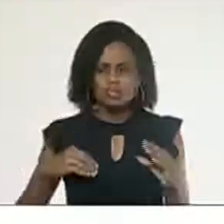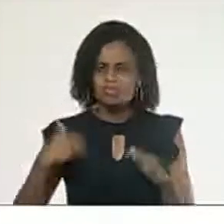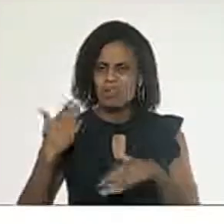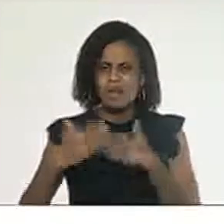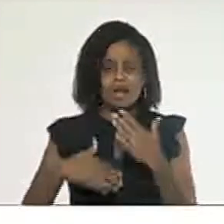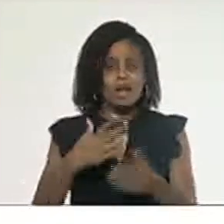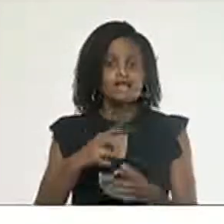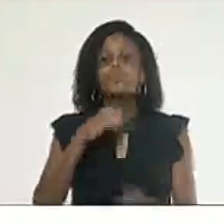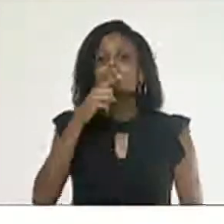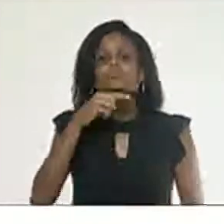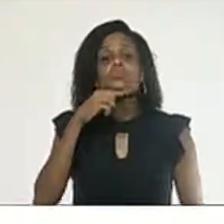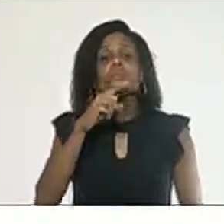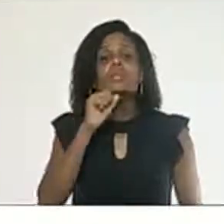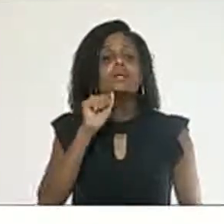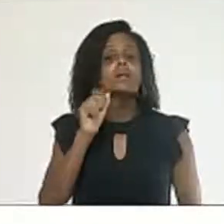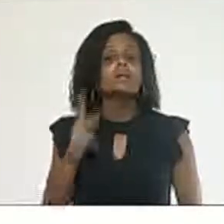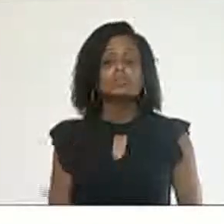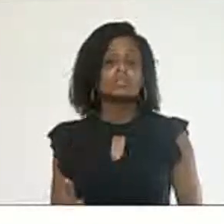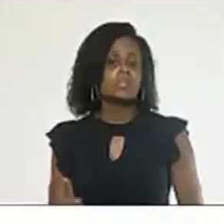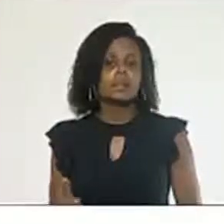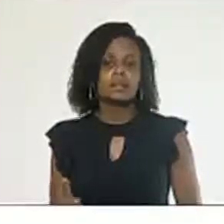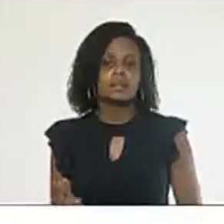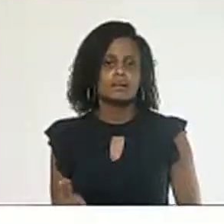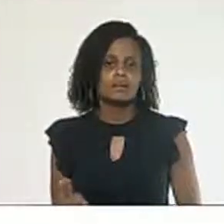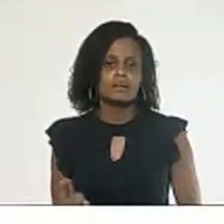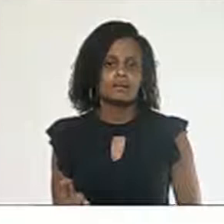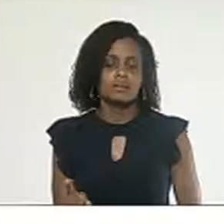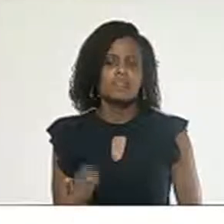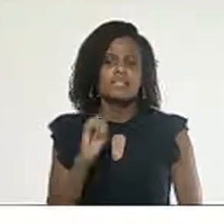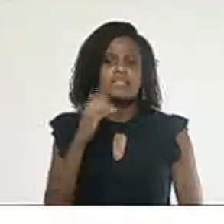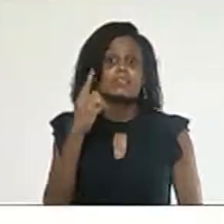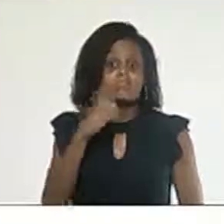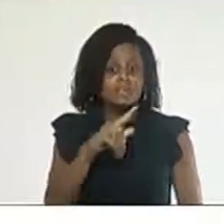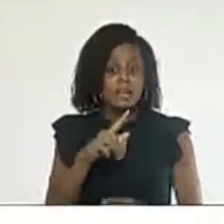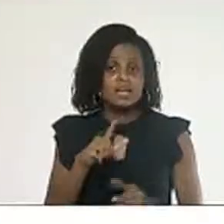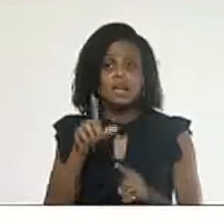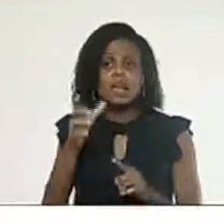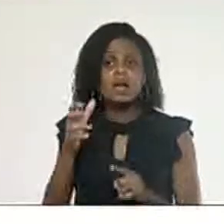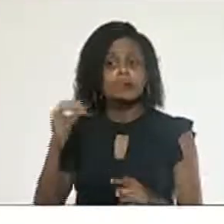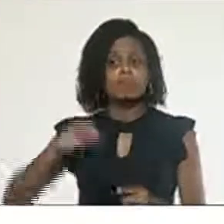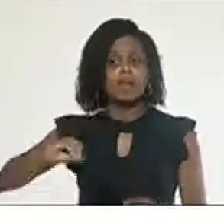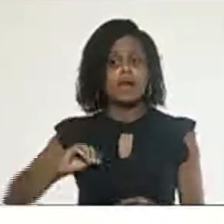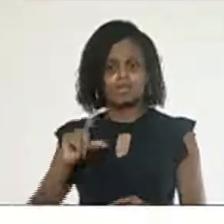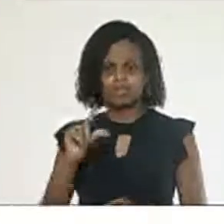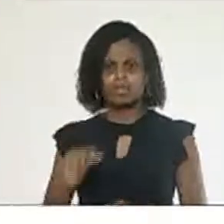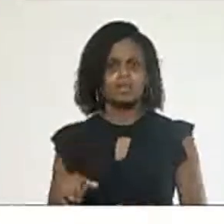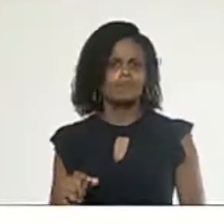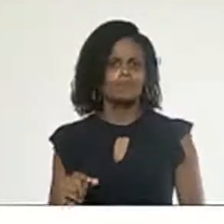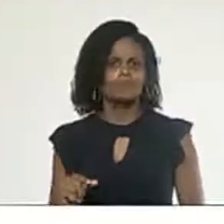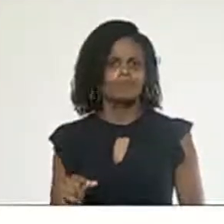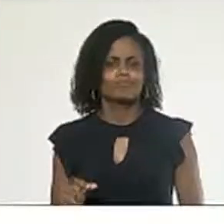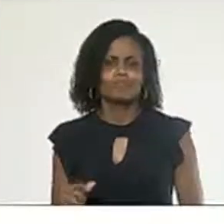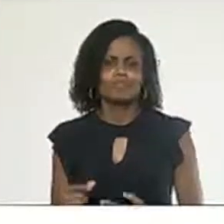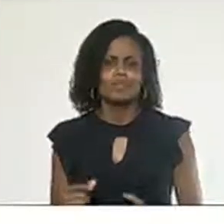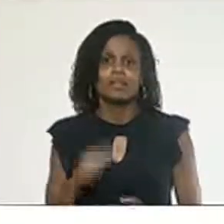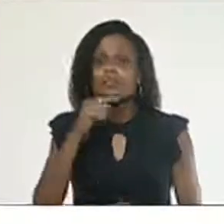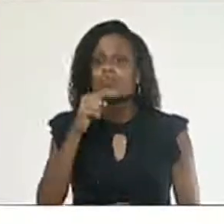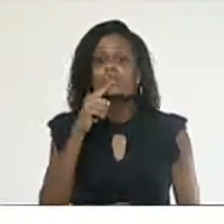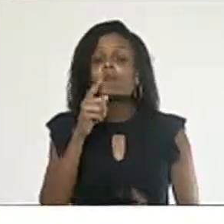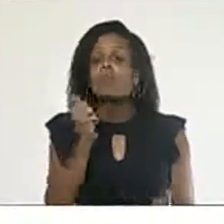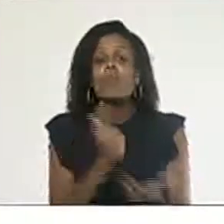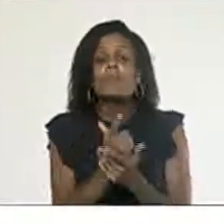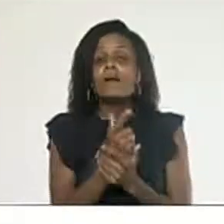se aposentar, e quando se aposentam com um salário de miséria. Eles sequer conseguem